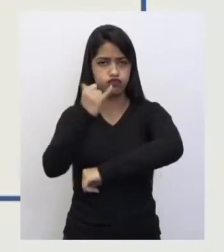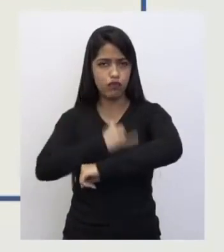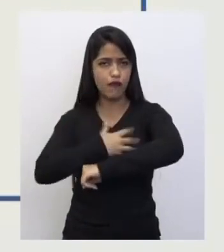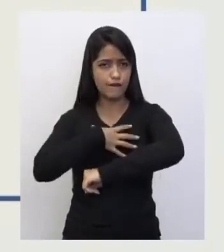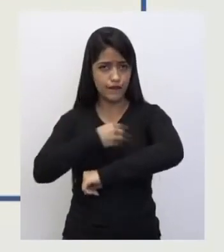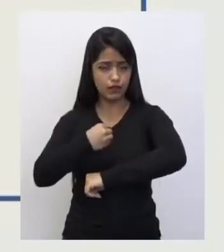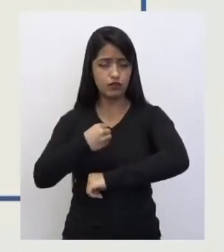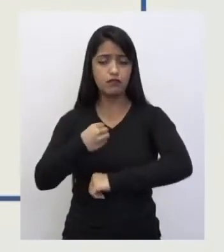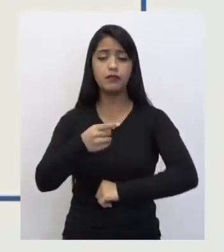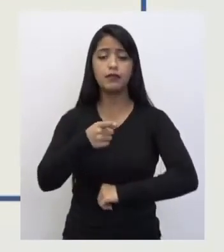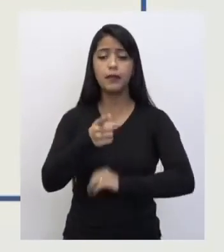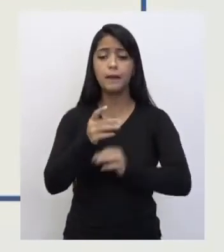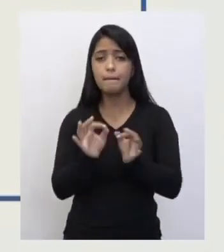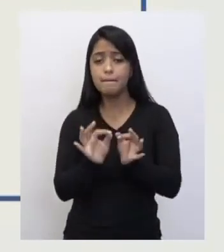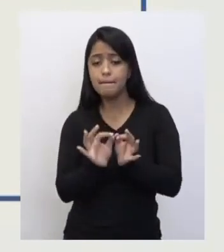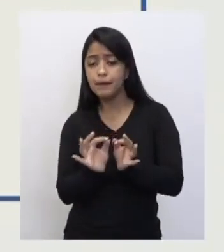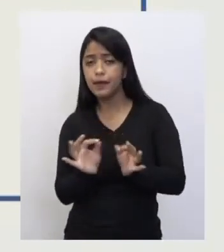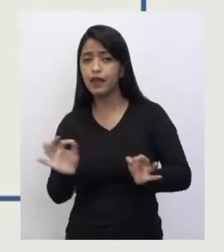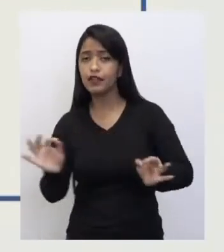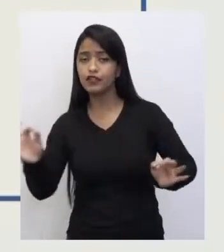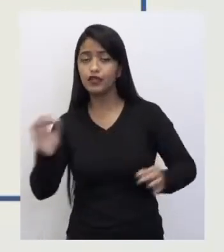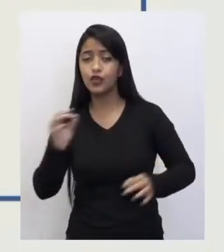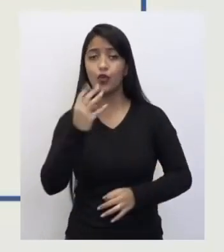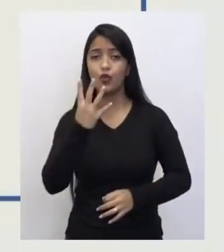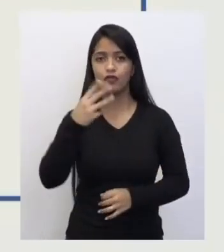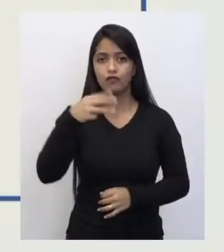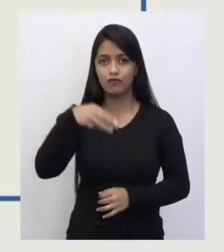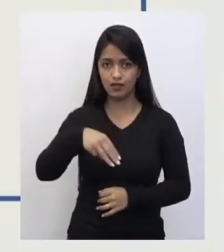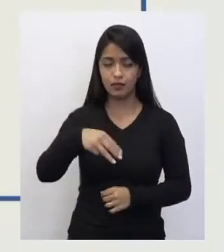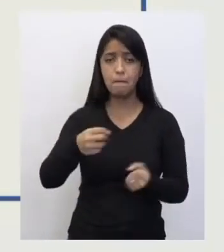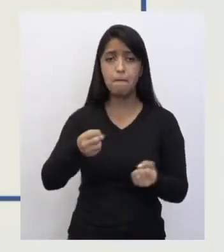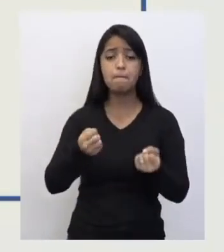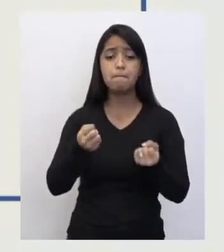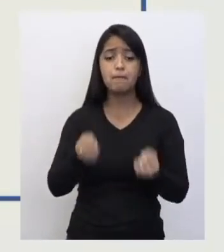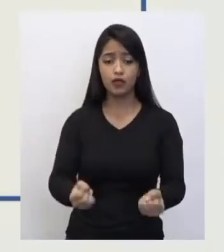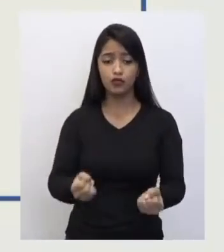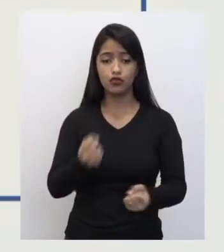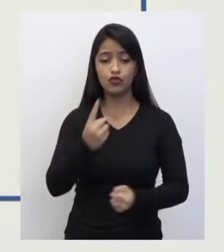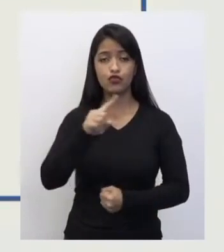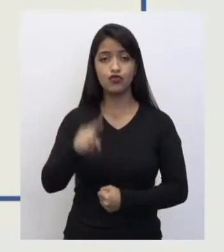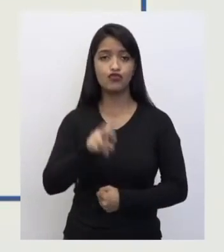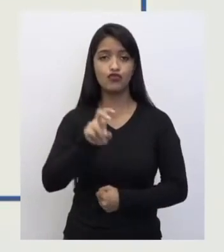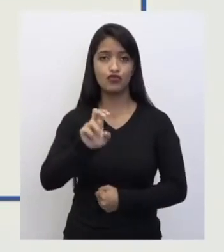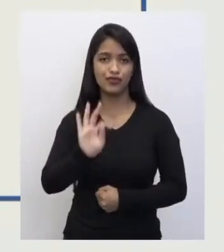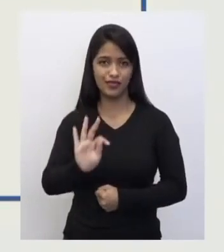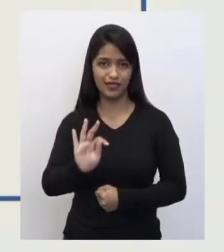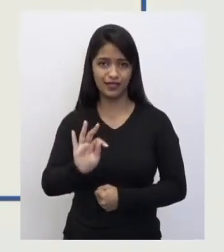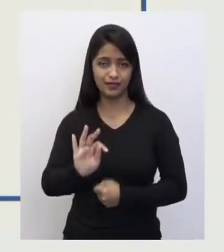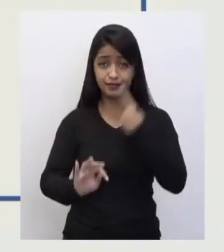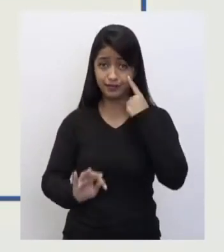toneladas. Então, através desse conectivo E, eu fiz mais